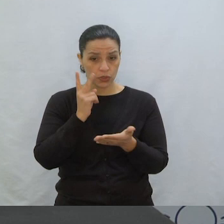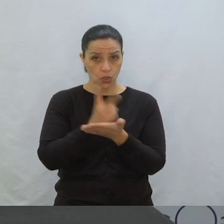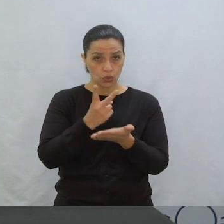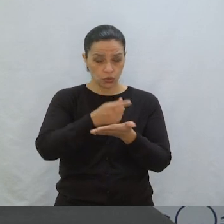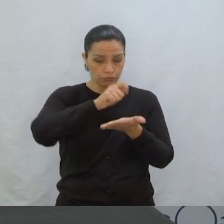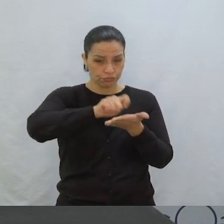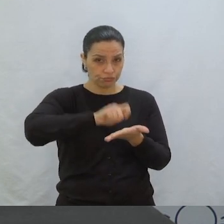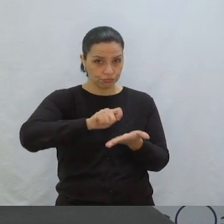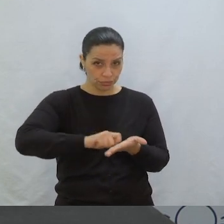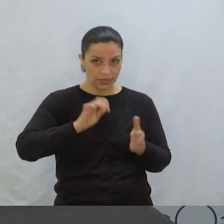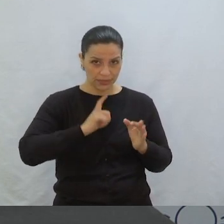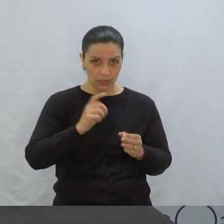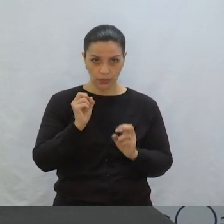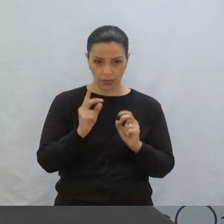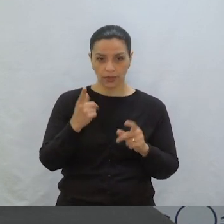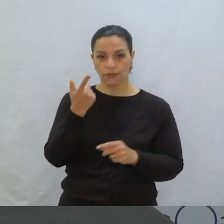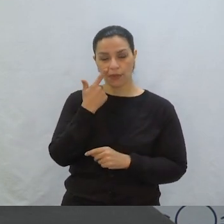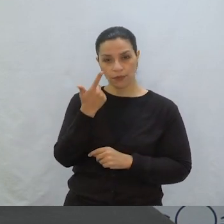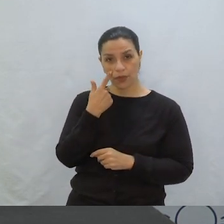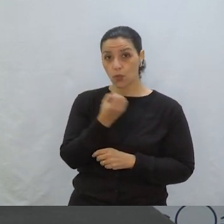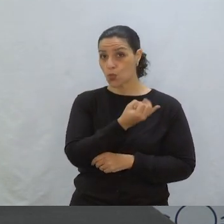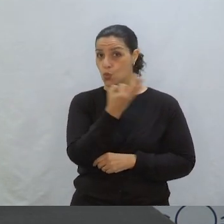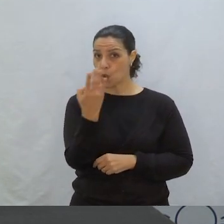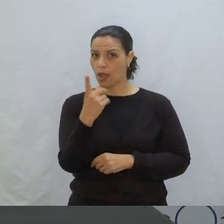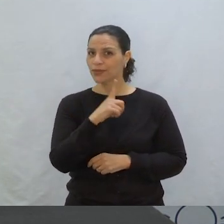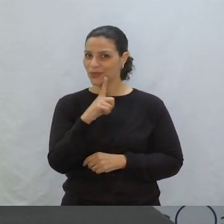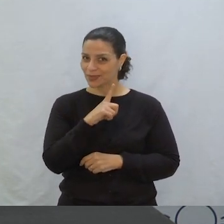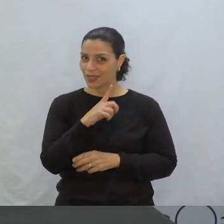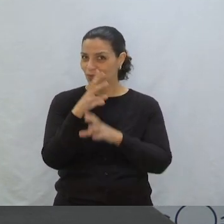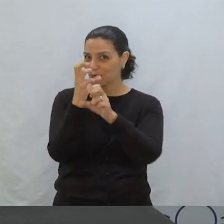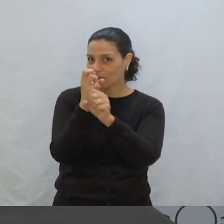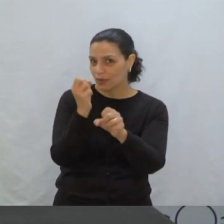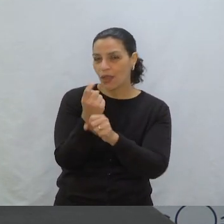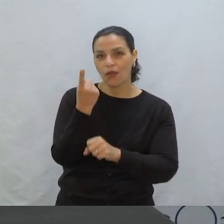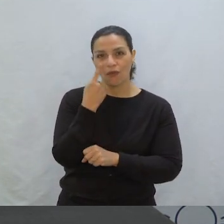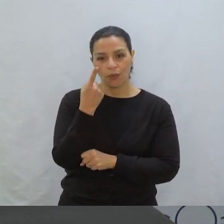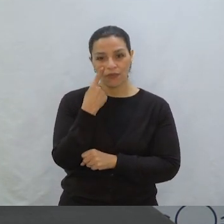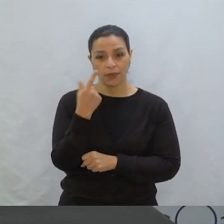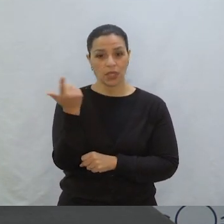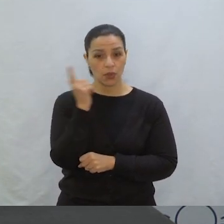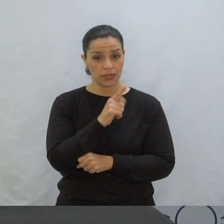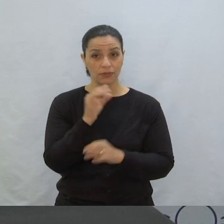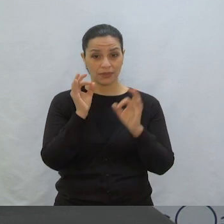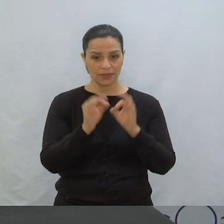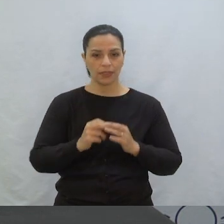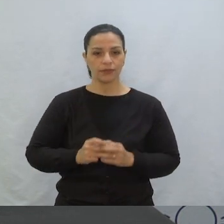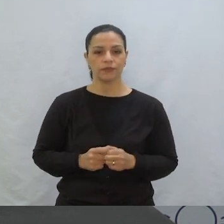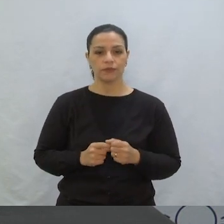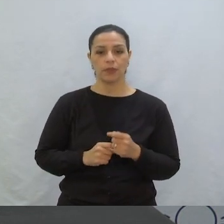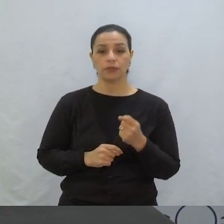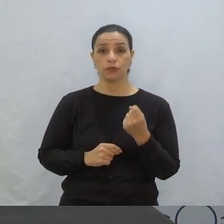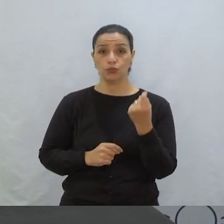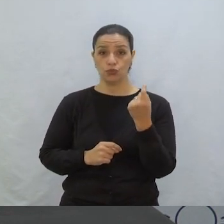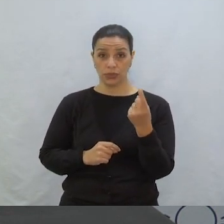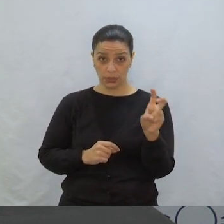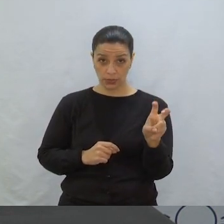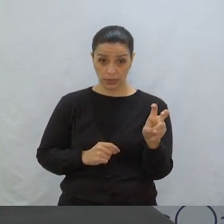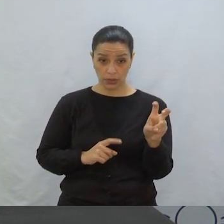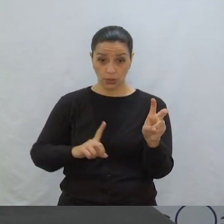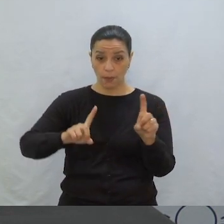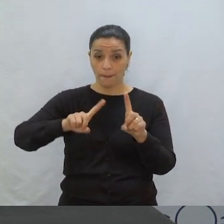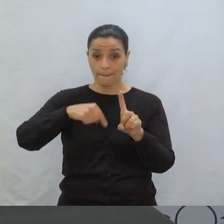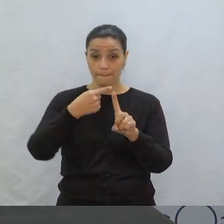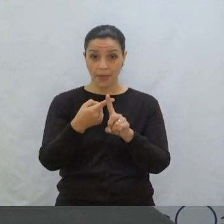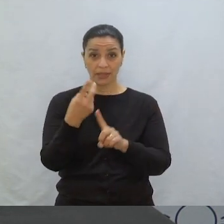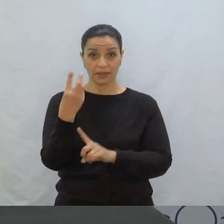você continua o seu registro, ok? Então vamos contar quantos balões nós temos aqui, para ver se você acertou. Então,